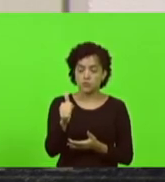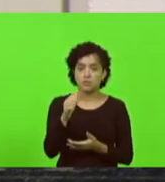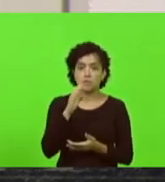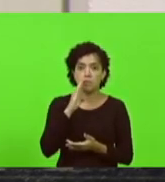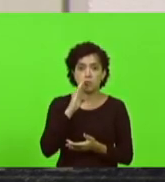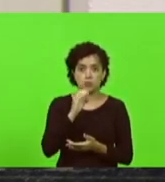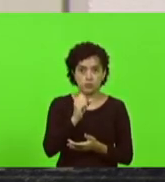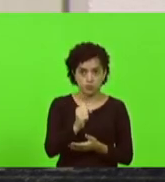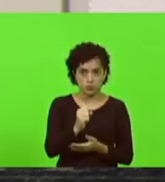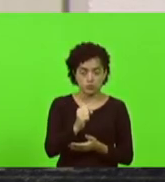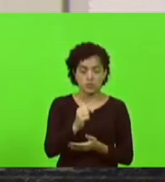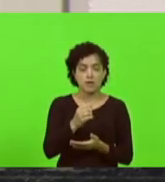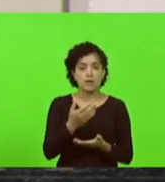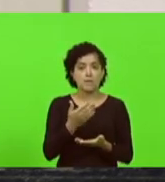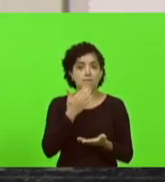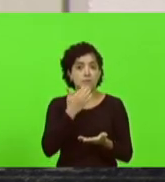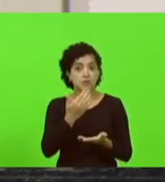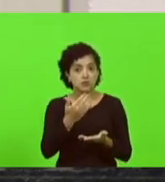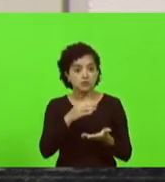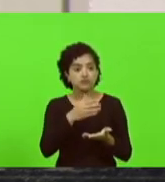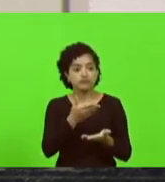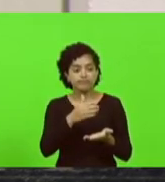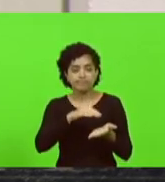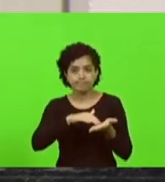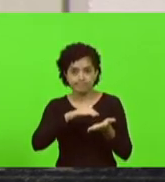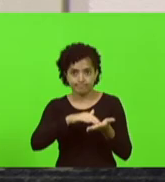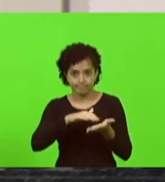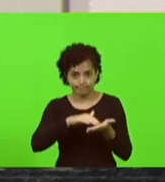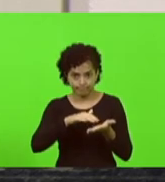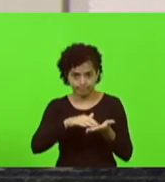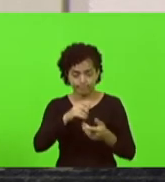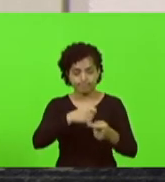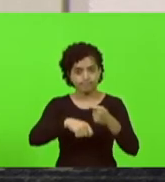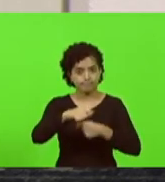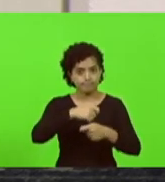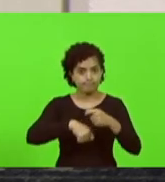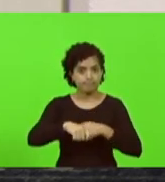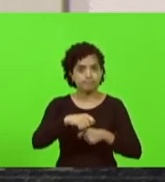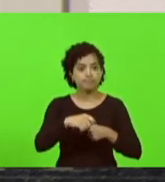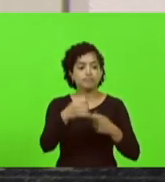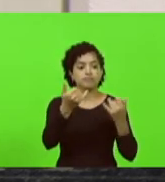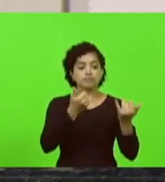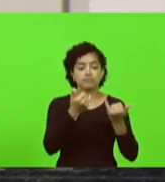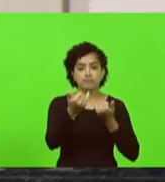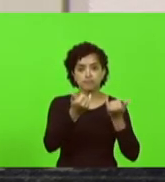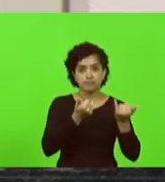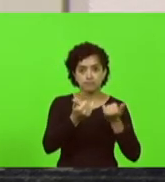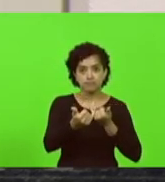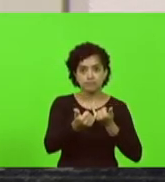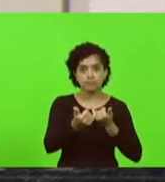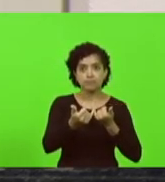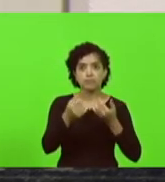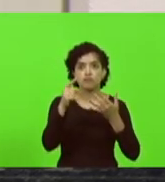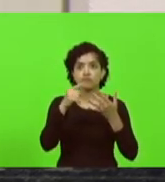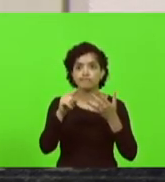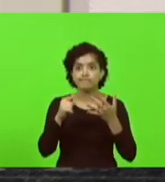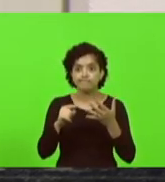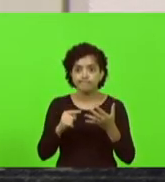Souza, solicitando ao secretário de Estado da Administração informações acerca dos critérios